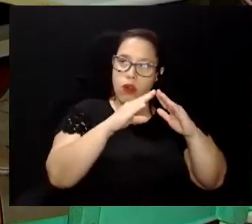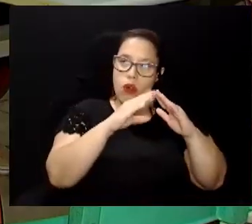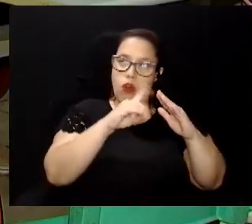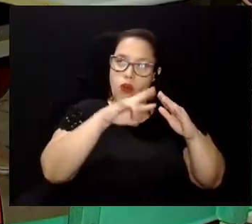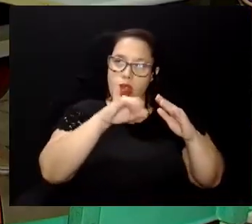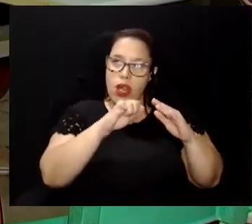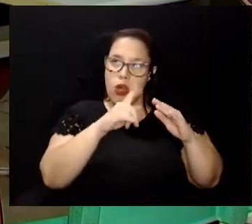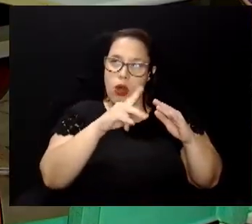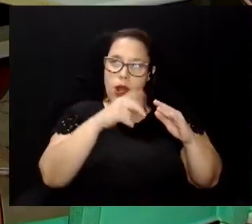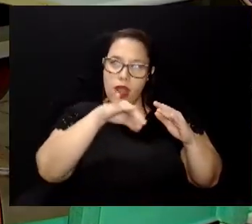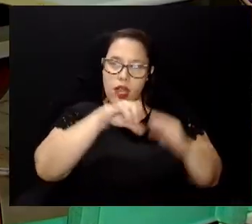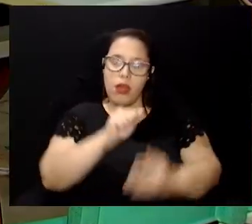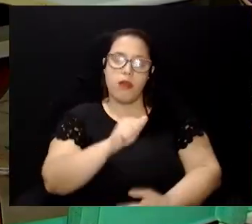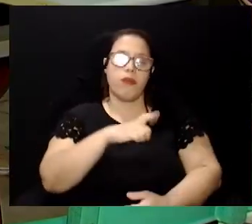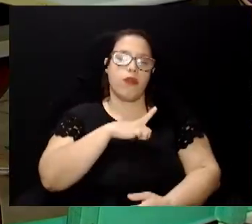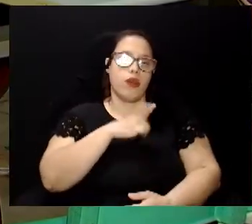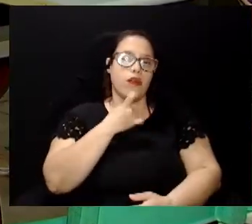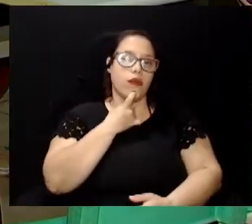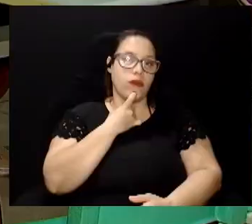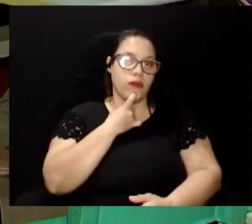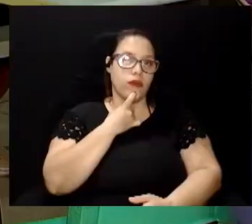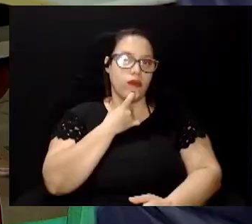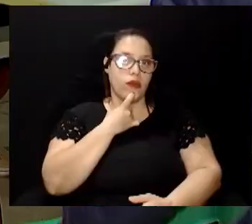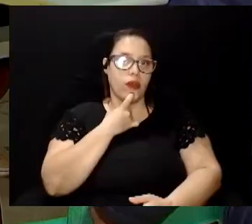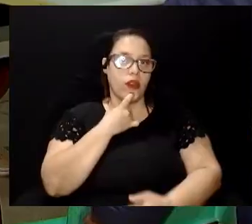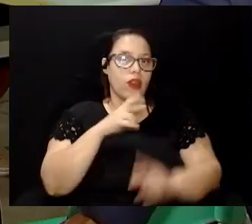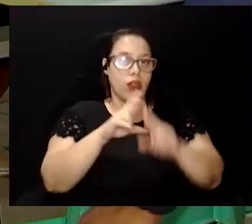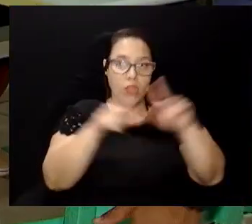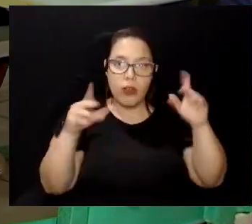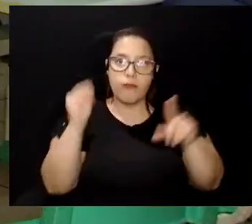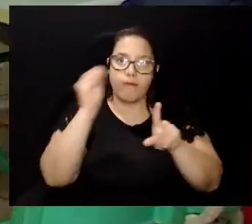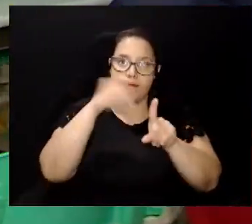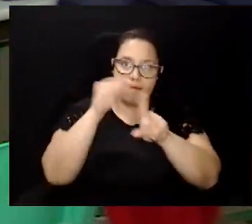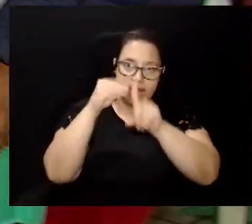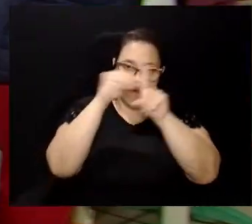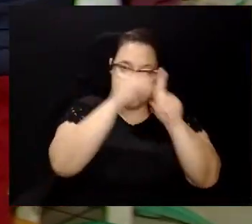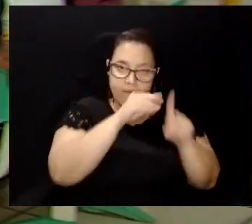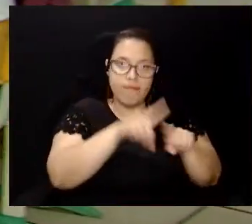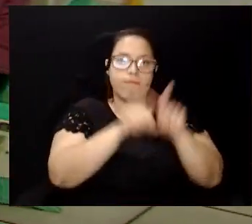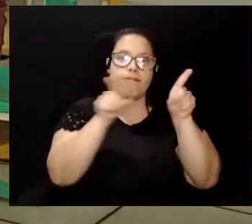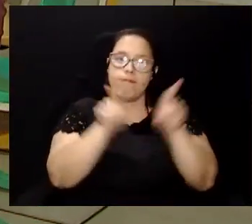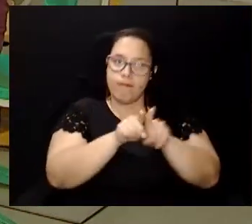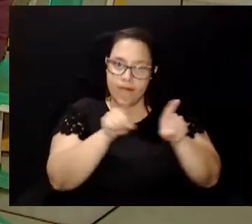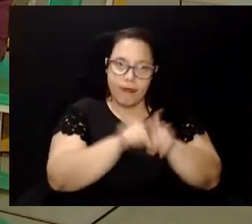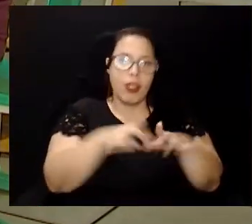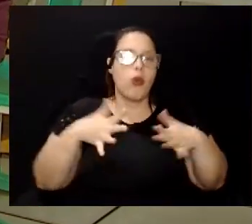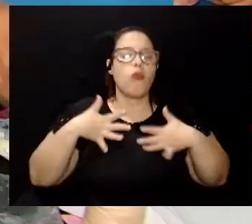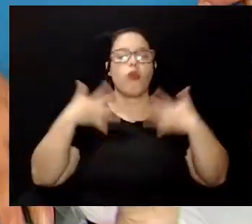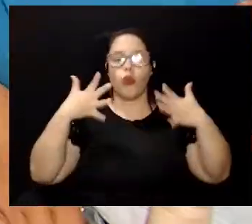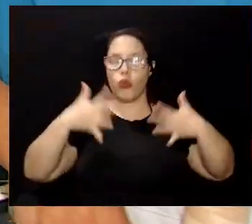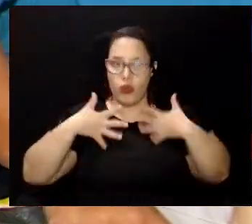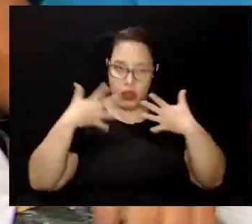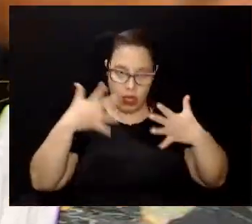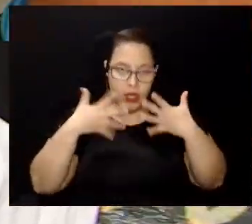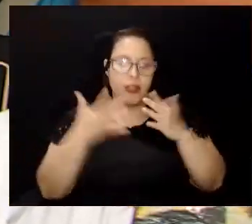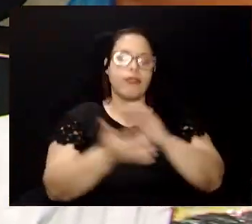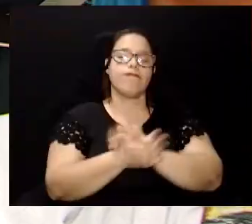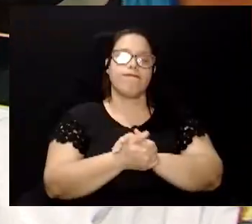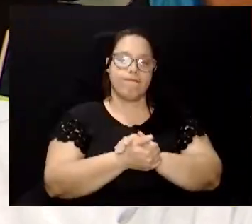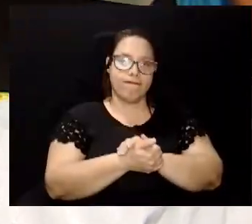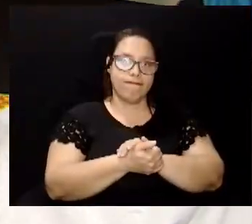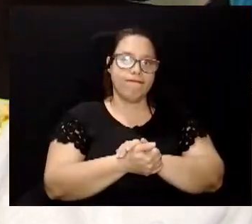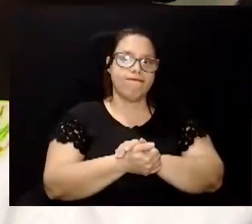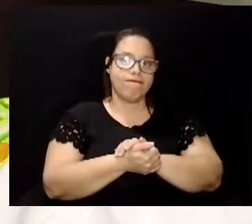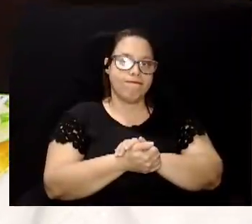estamos aqui no Residencial Vila Olímpia, em Campinas. Então é uma área de diversas vulnerabilidades, mas que também tem muita